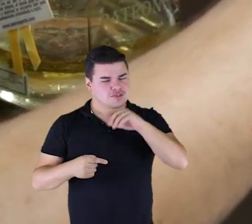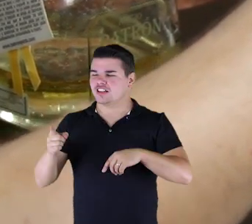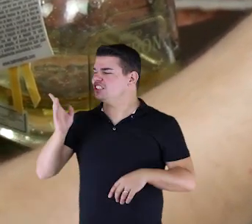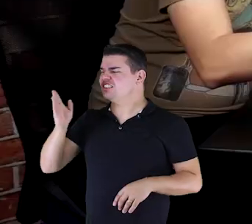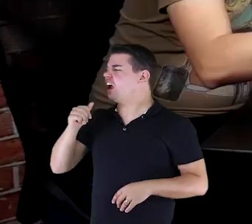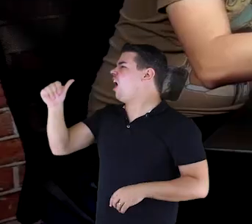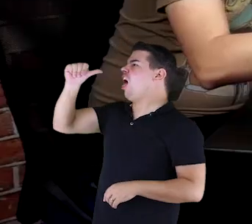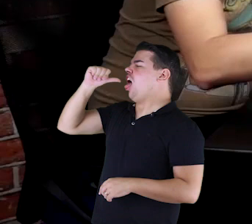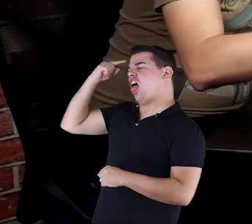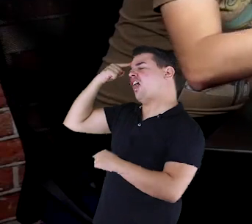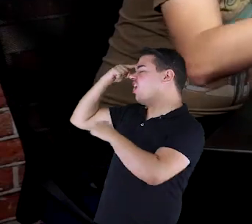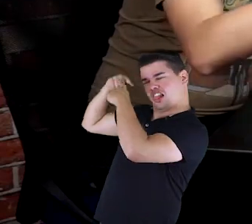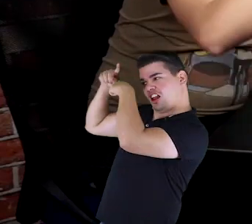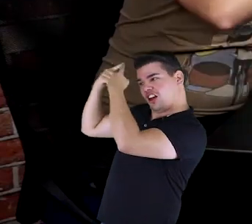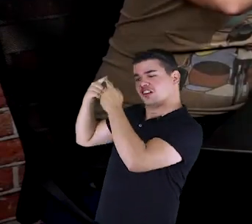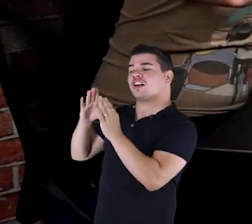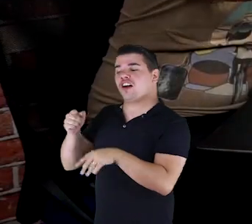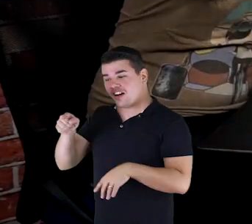retira.